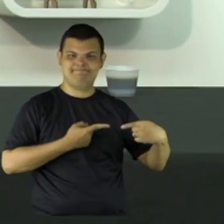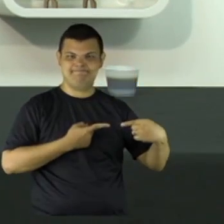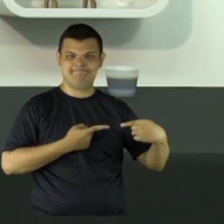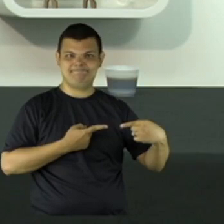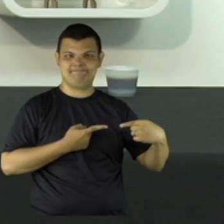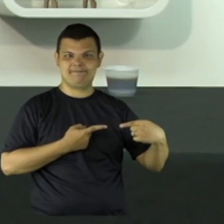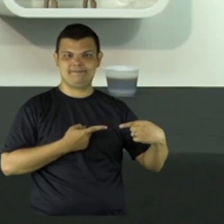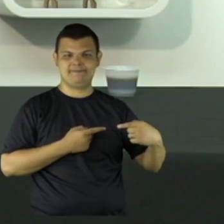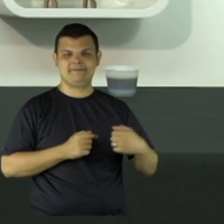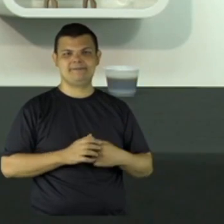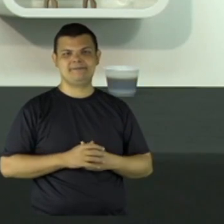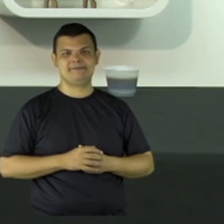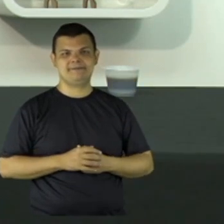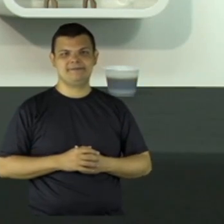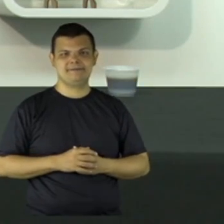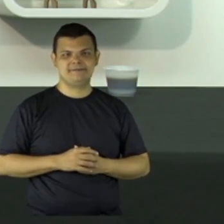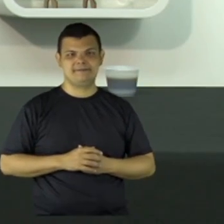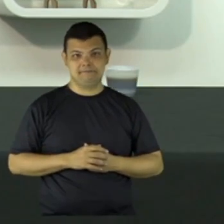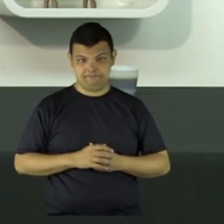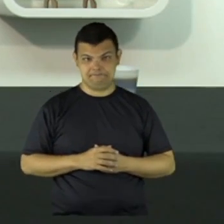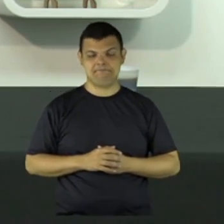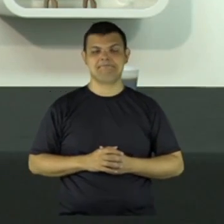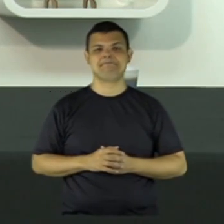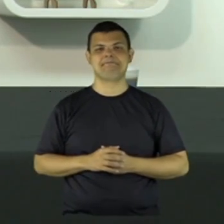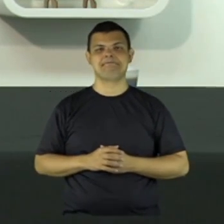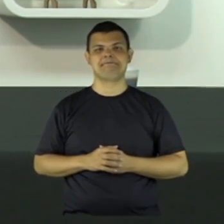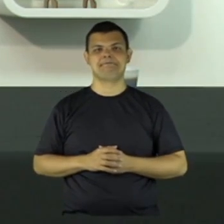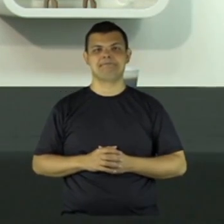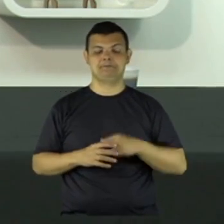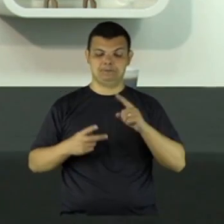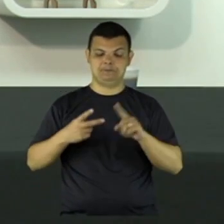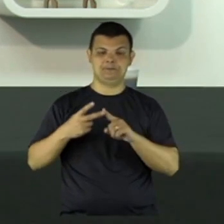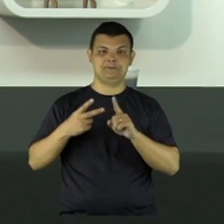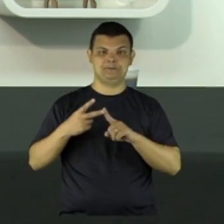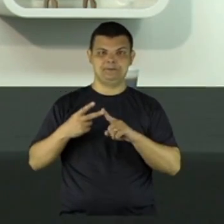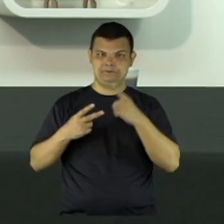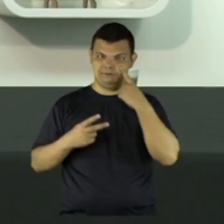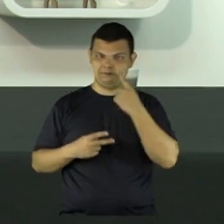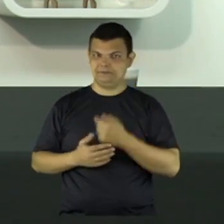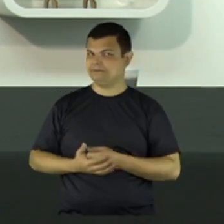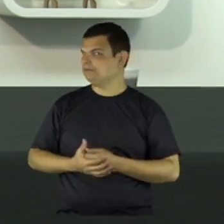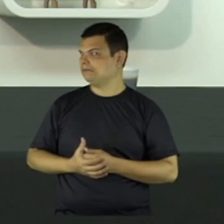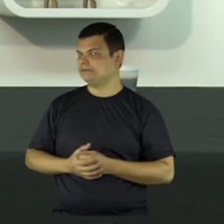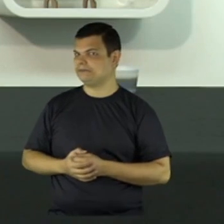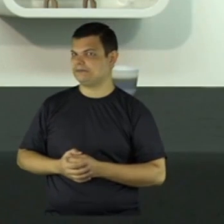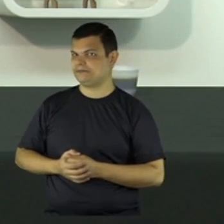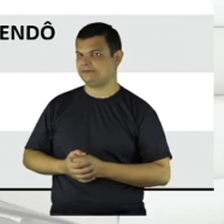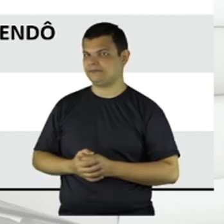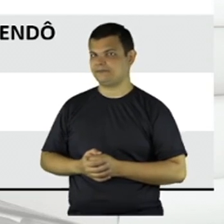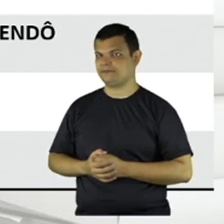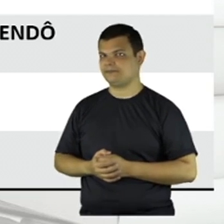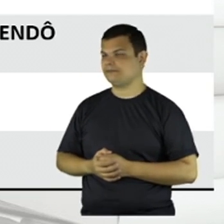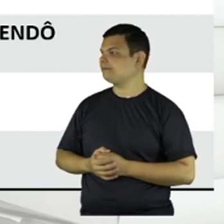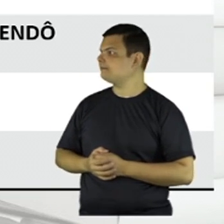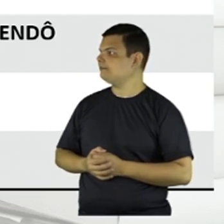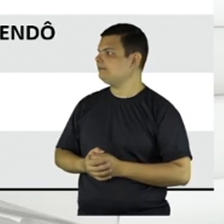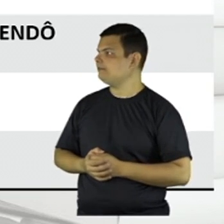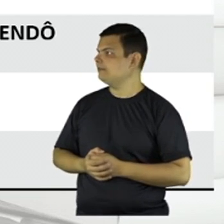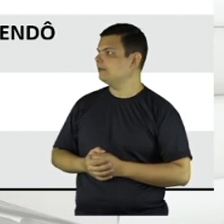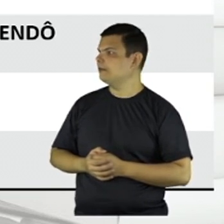oponente, do seu adversário. Certo? Vamos para a próxima. Na tela.